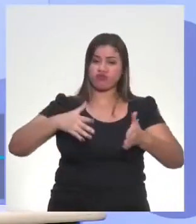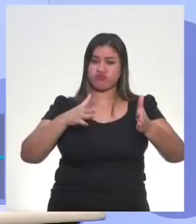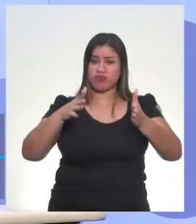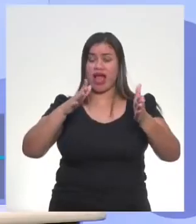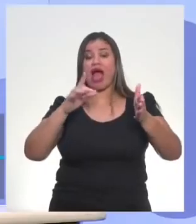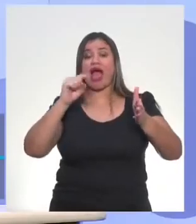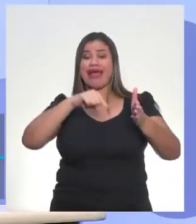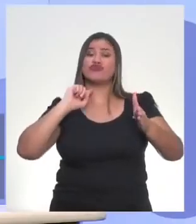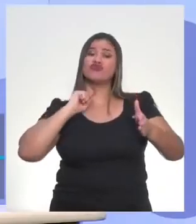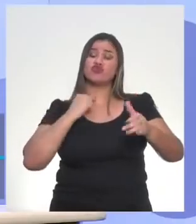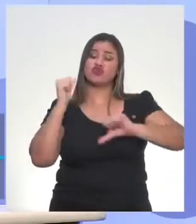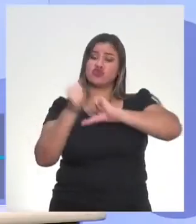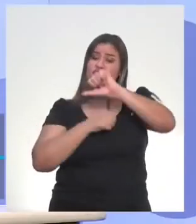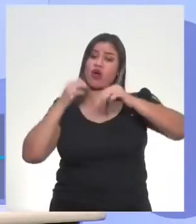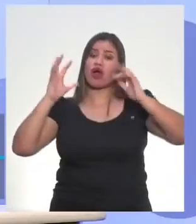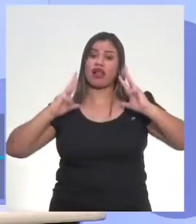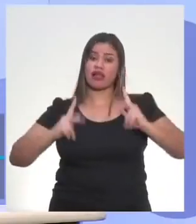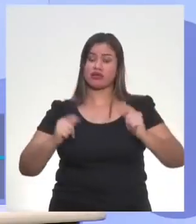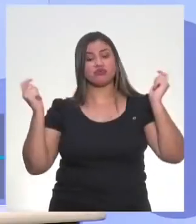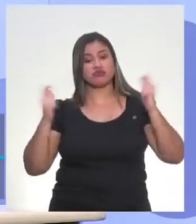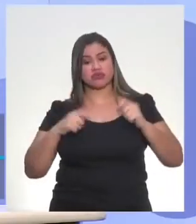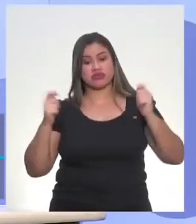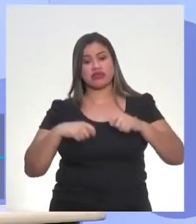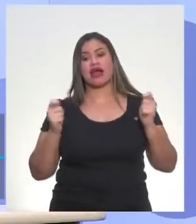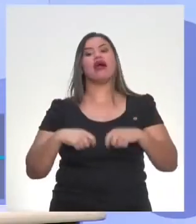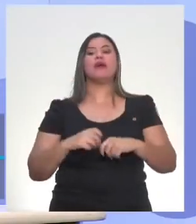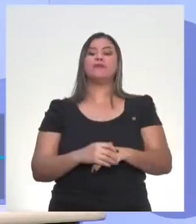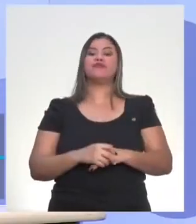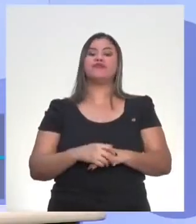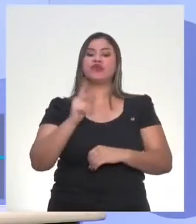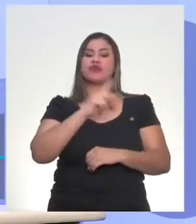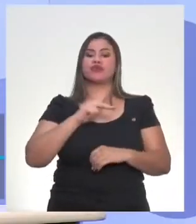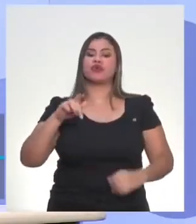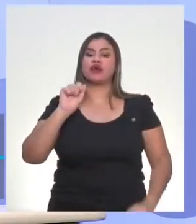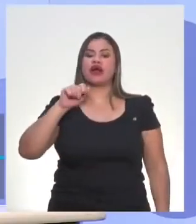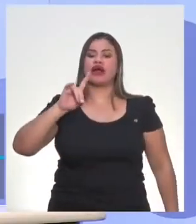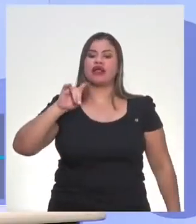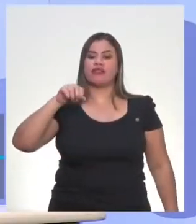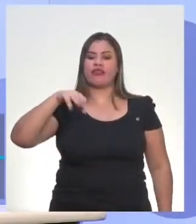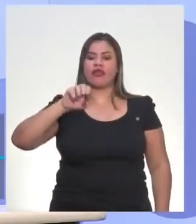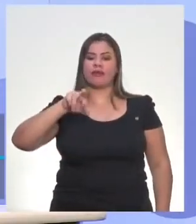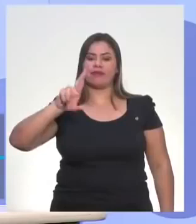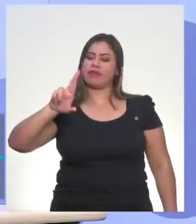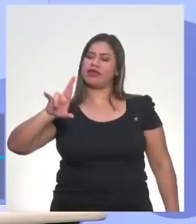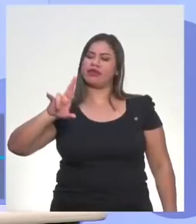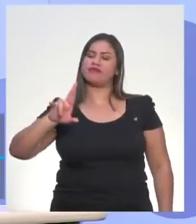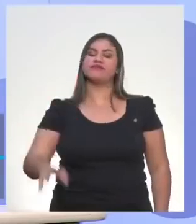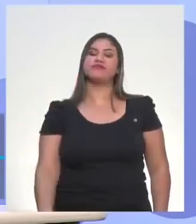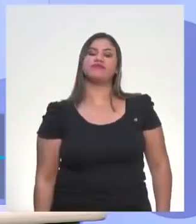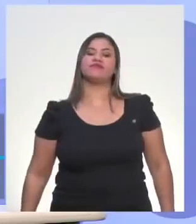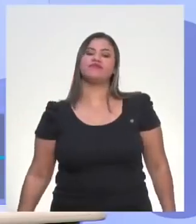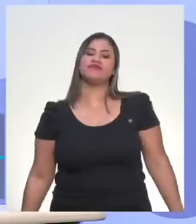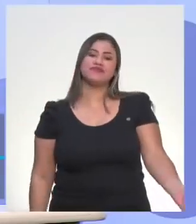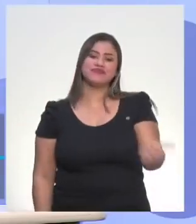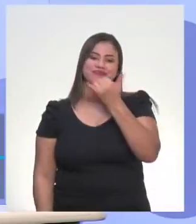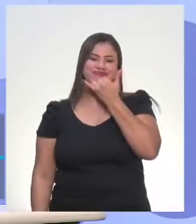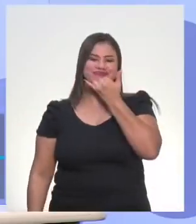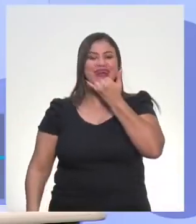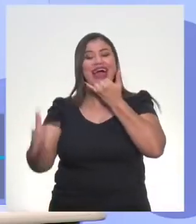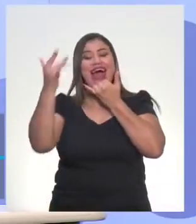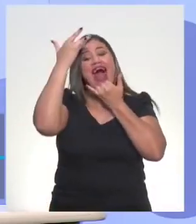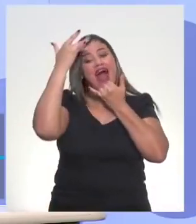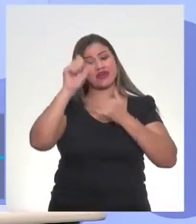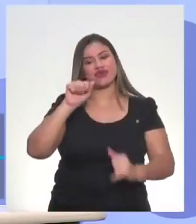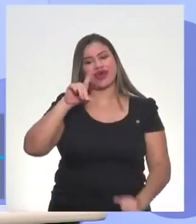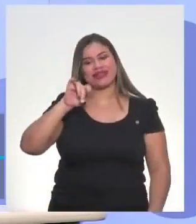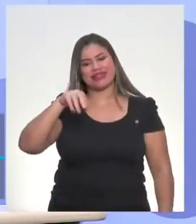O professor mencionou aqui um bom ponto lembrado aí, né, o professor Ademir, né? Perdi seu nome, pro.